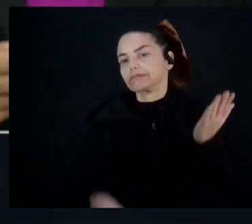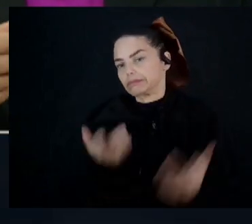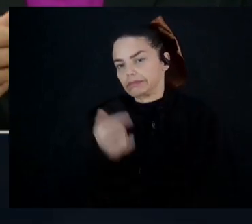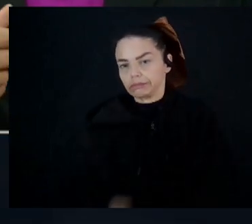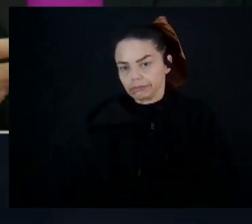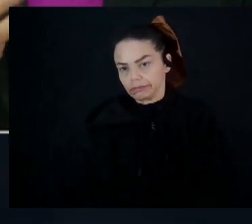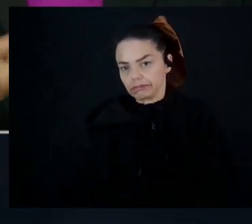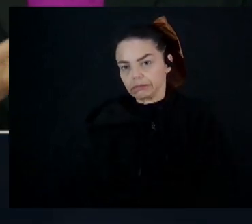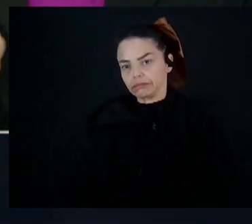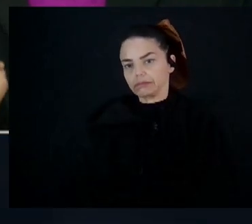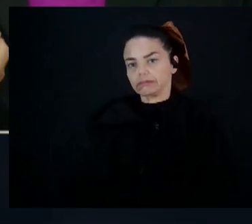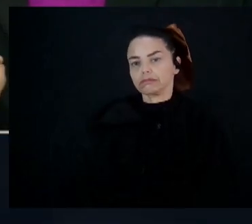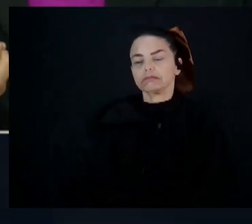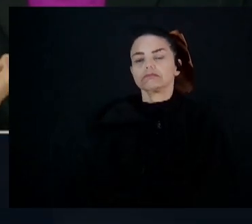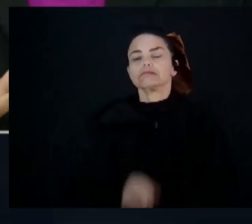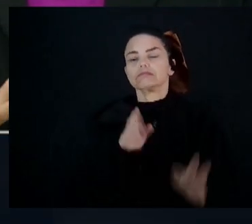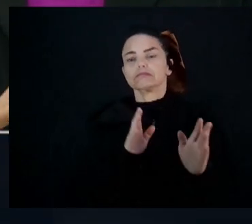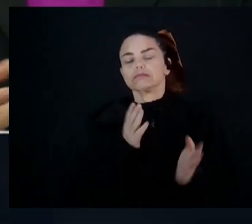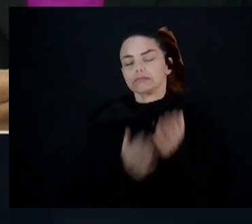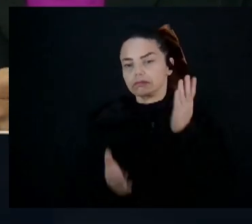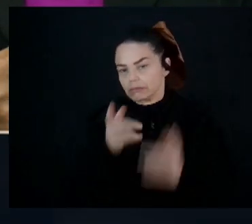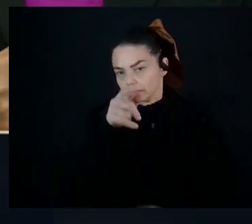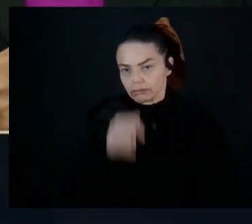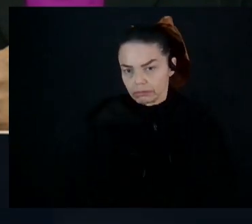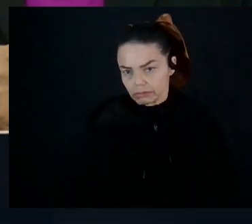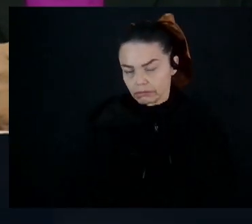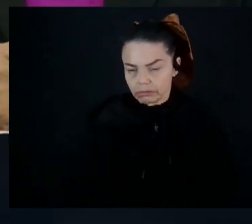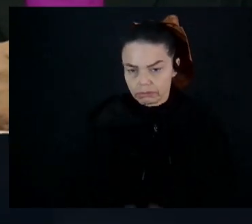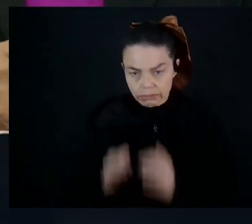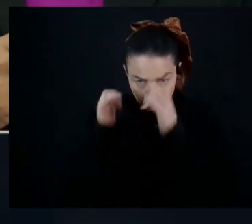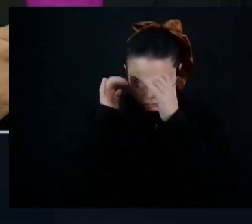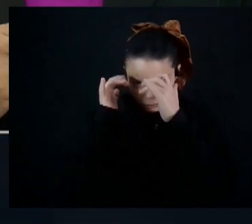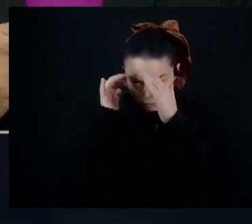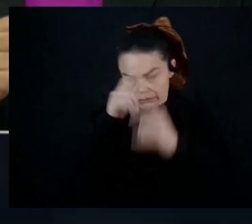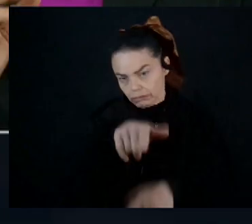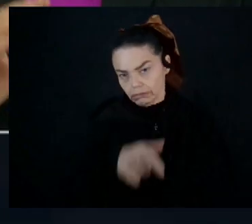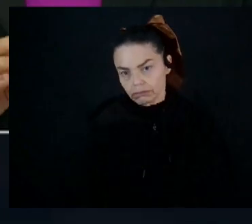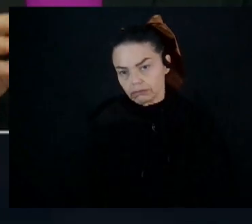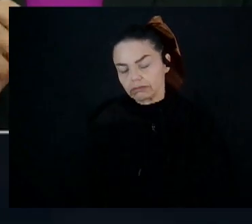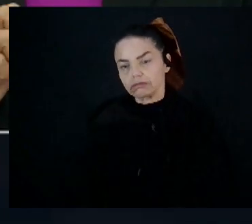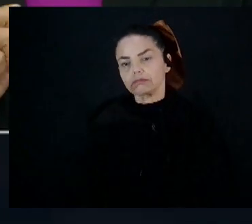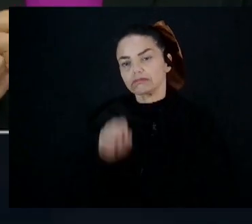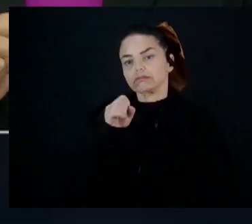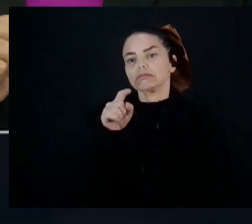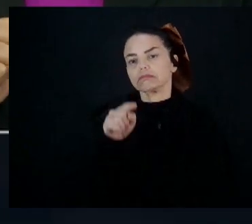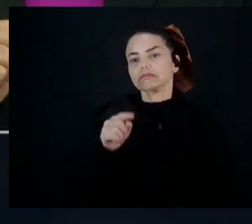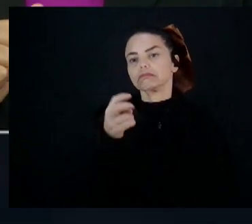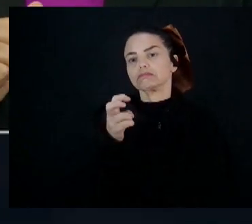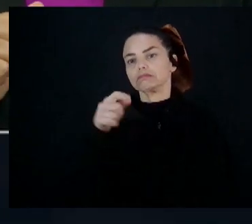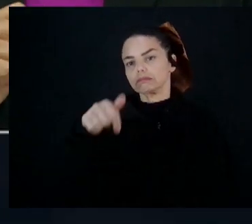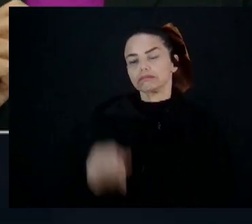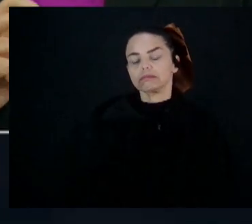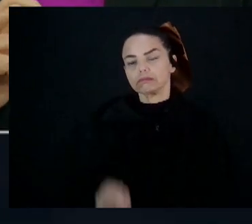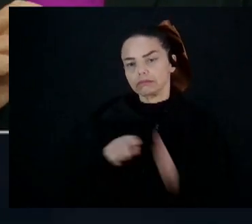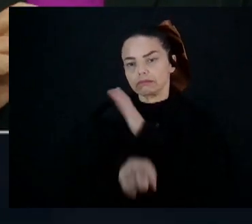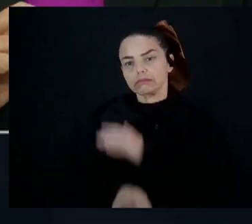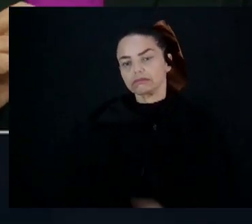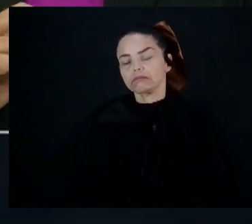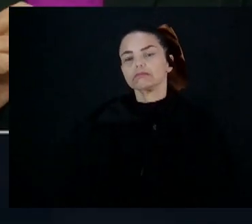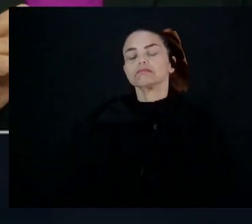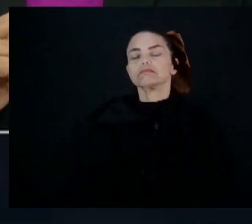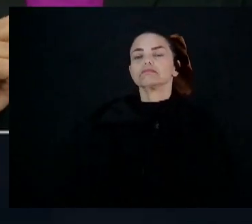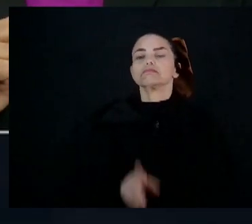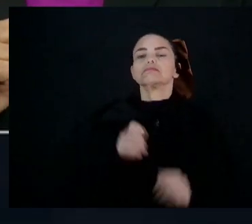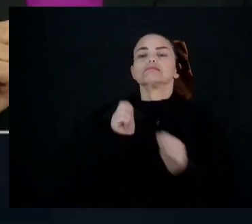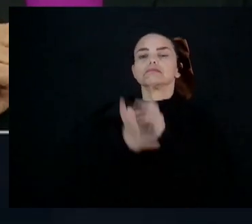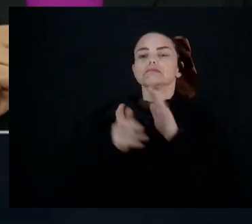do tempo, perde um pouquinho o raciocínio. A gente precisa cuidar com isso. Agora, 8h57, a última pergunta do programa, e aí a gente já vai para as